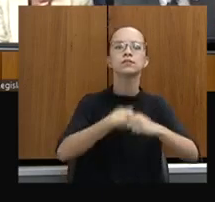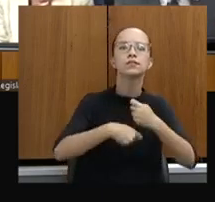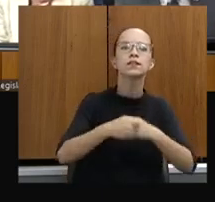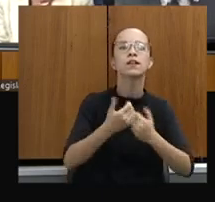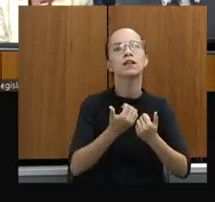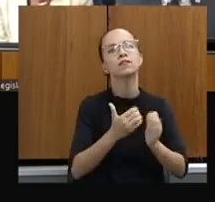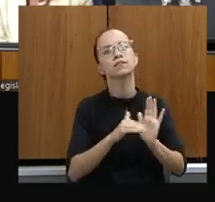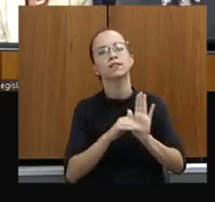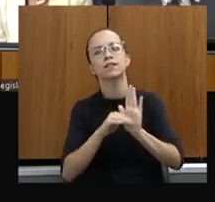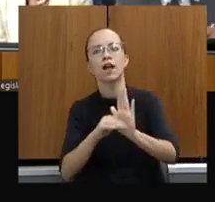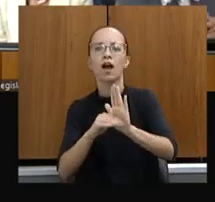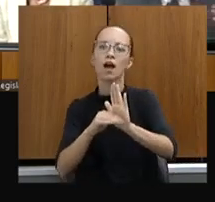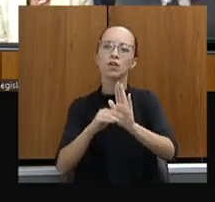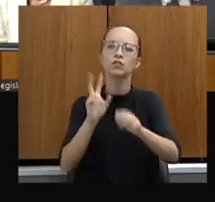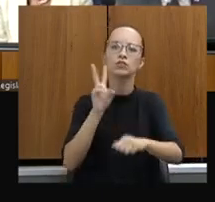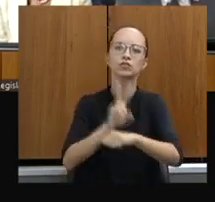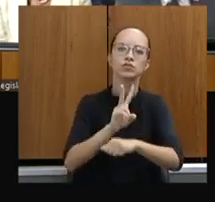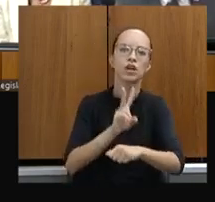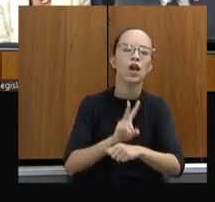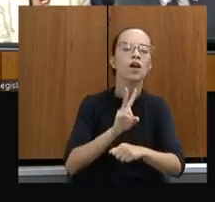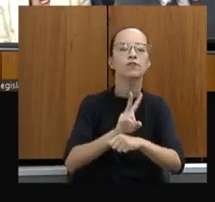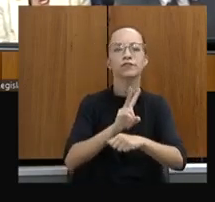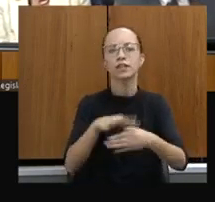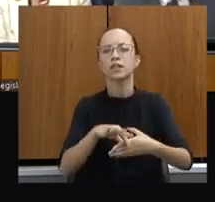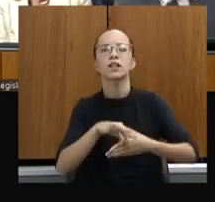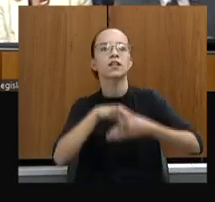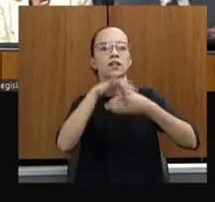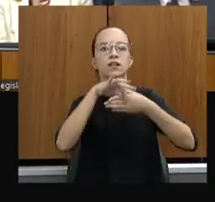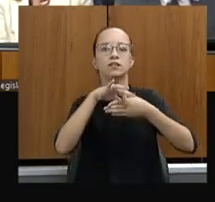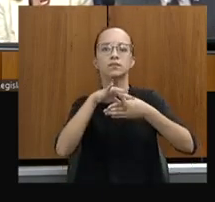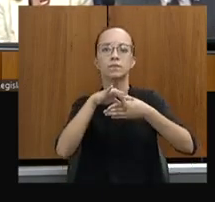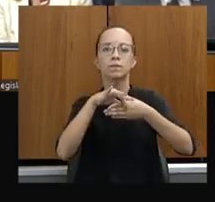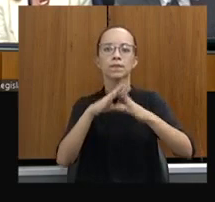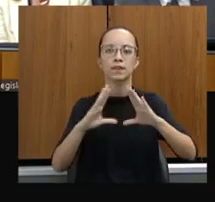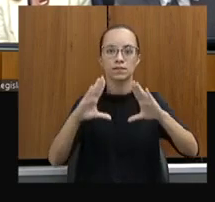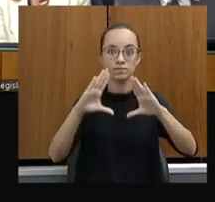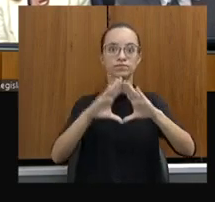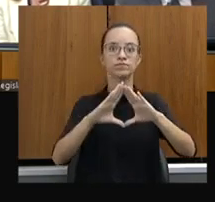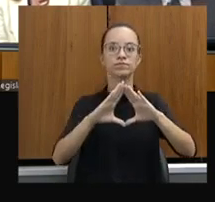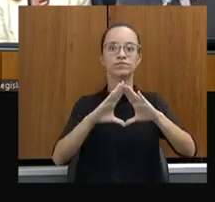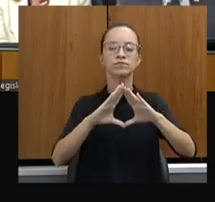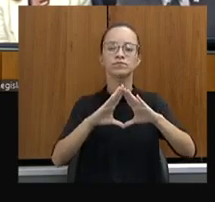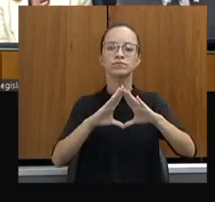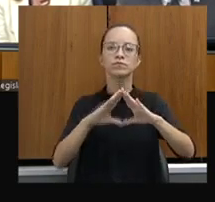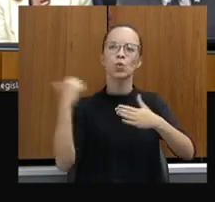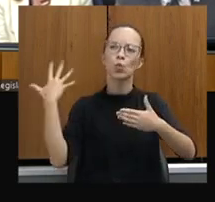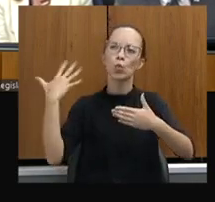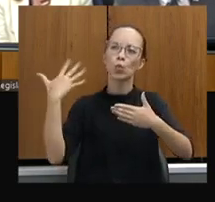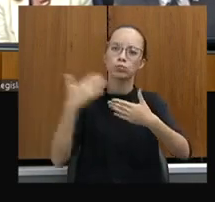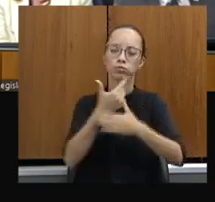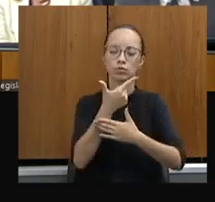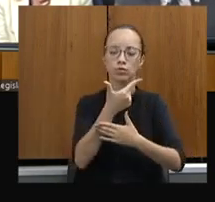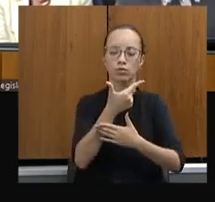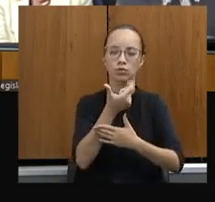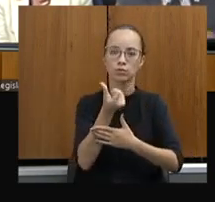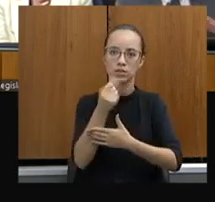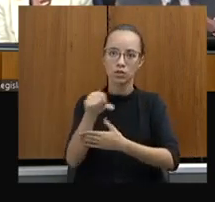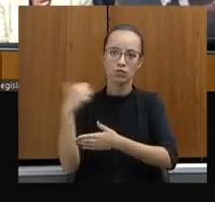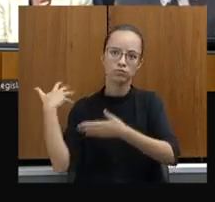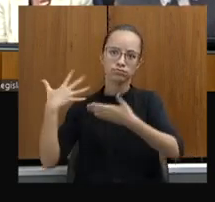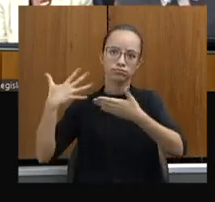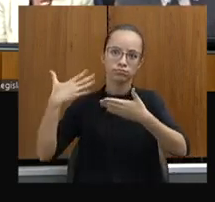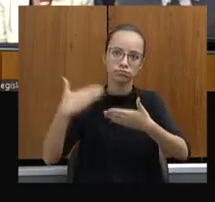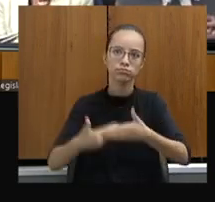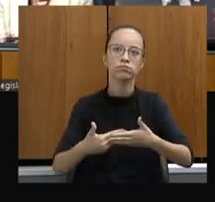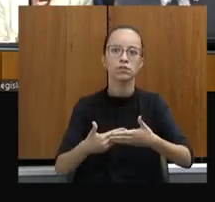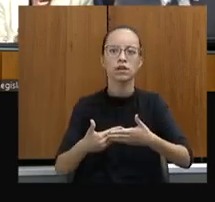chefes de segurança titulares de órgãos né na Assembleia Legislativa desde 2019 fazendo uma